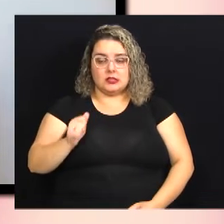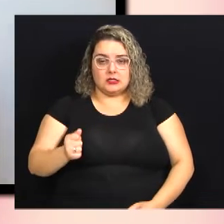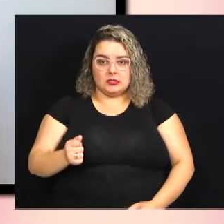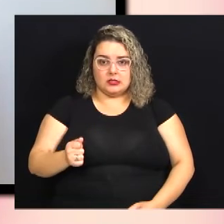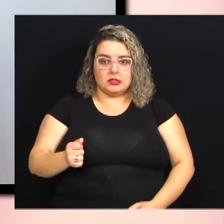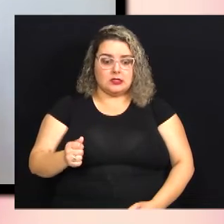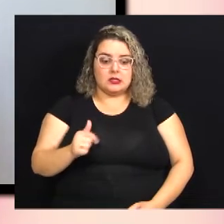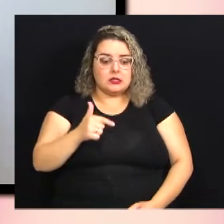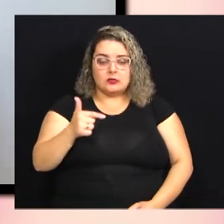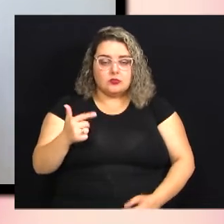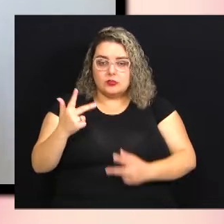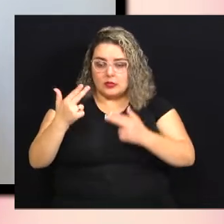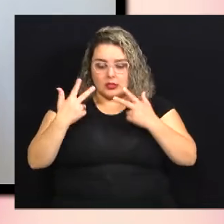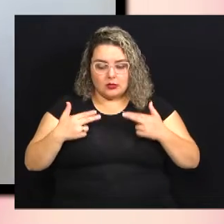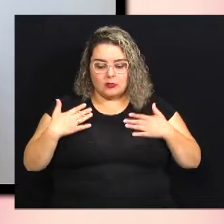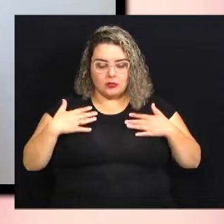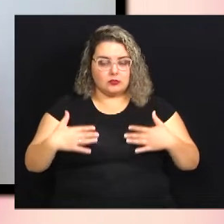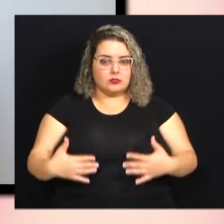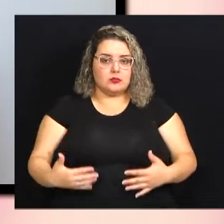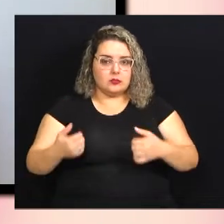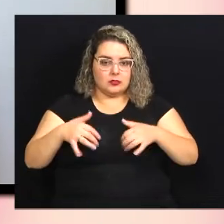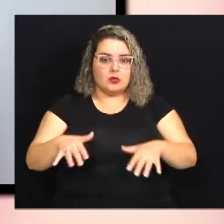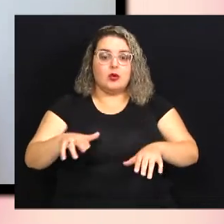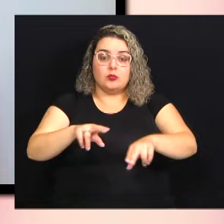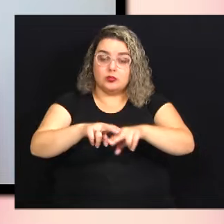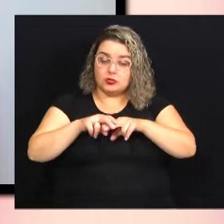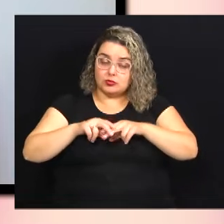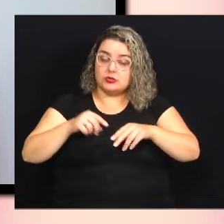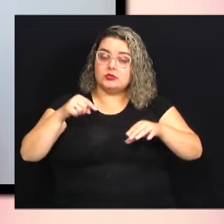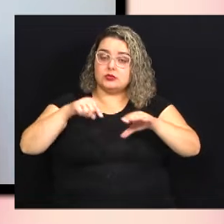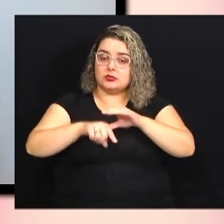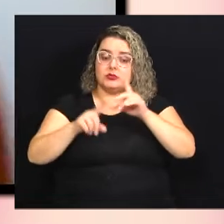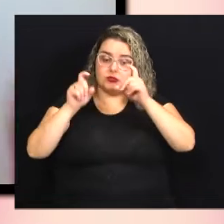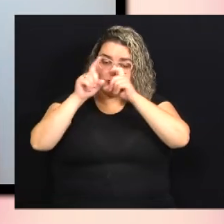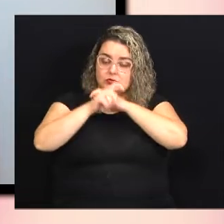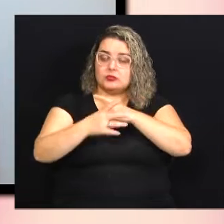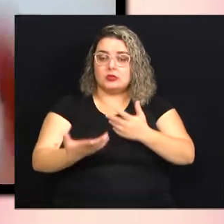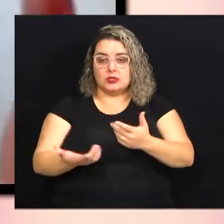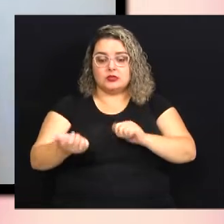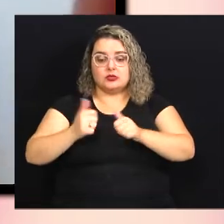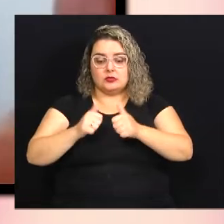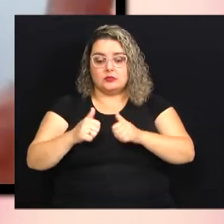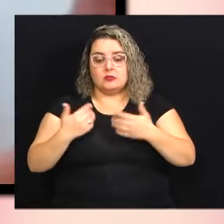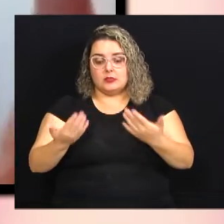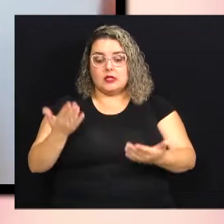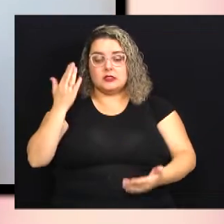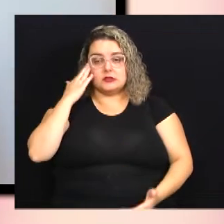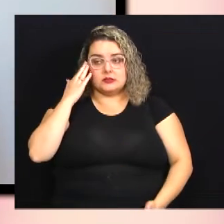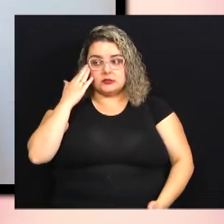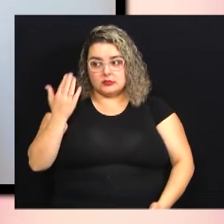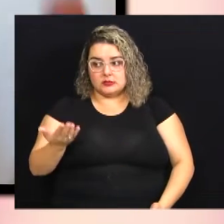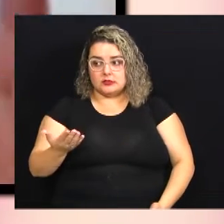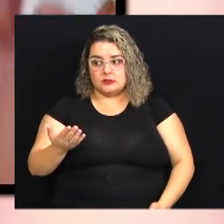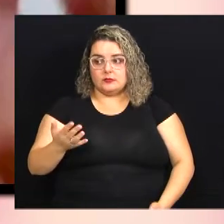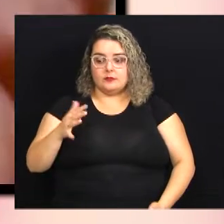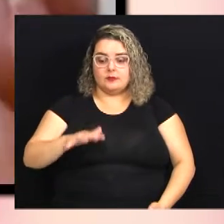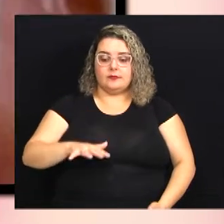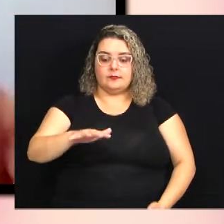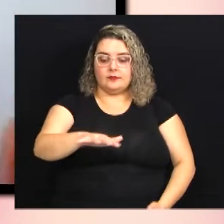tecido tem. Por isso, a complexidade de avaliar, né? Mas a gente sabe que em